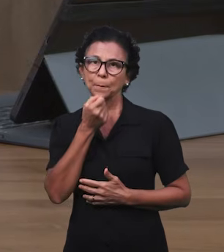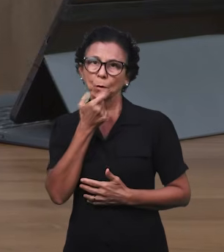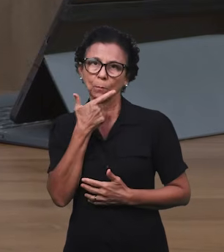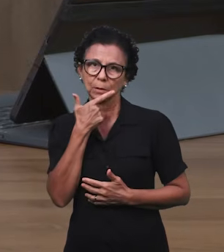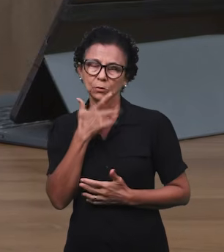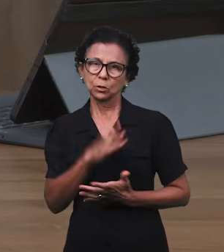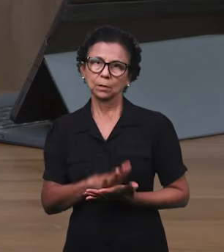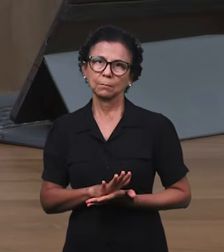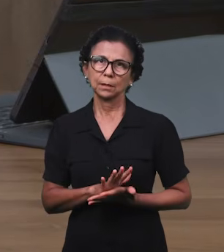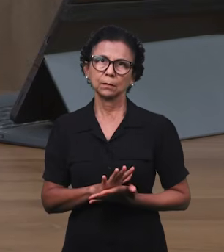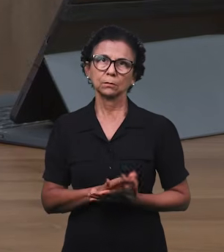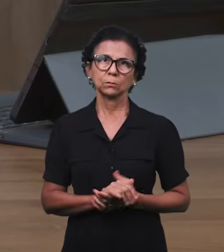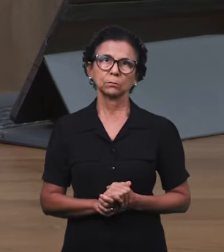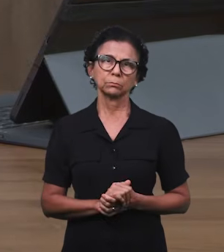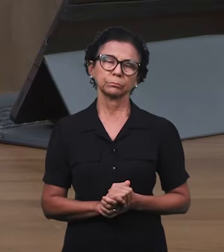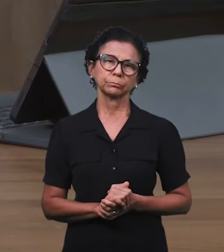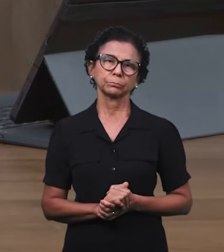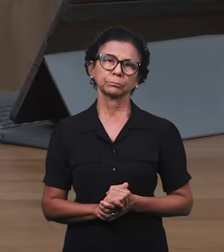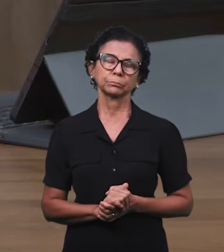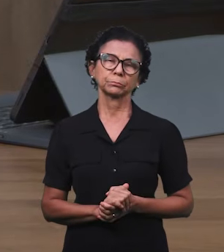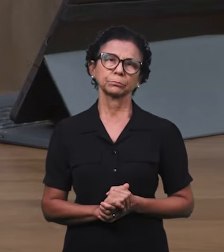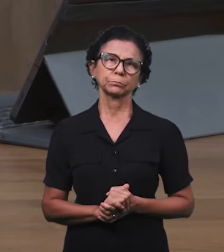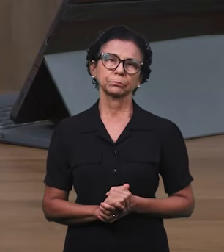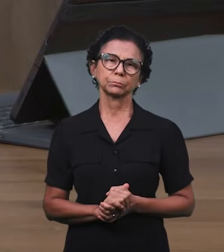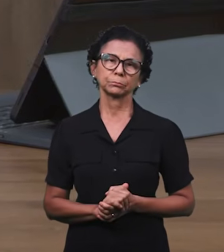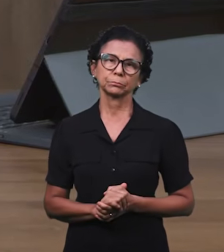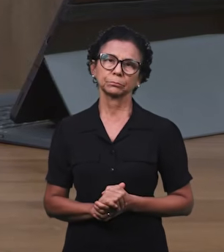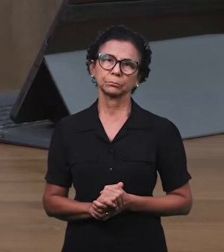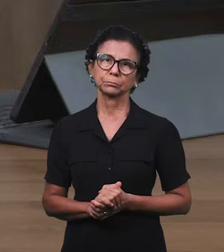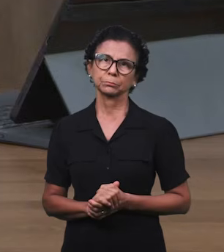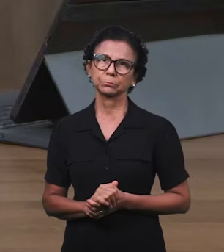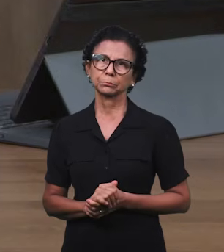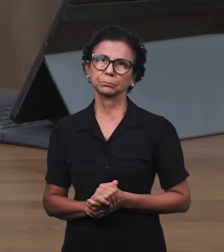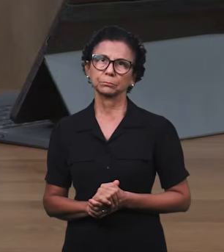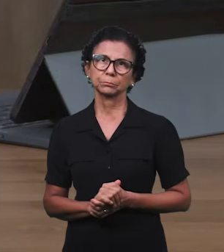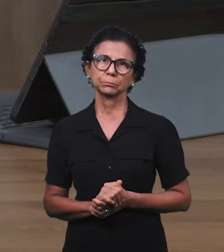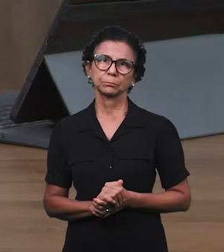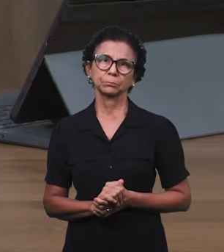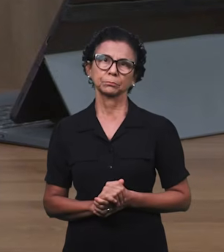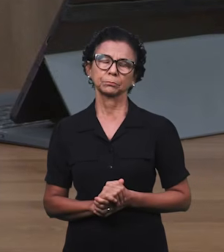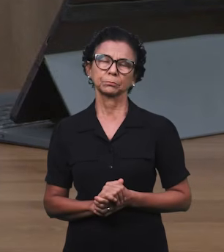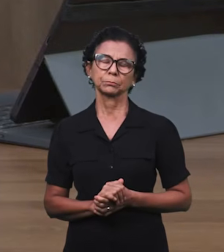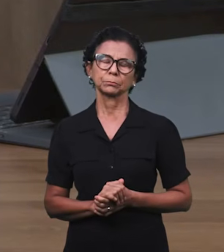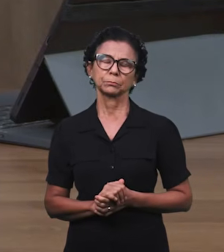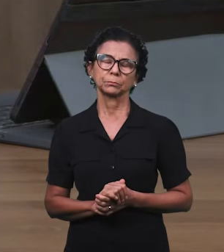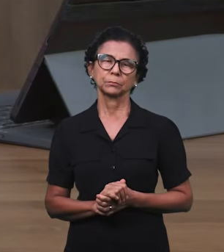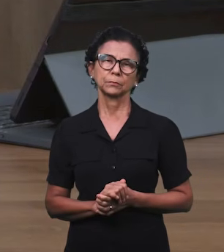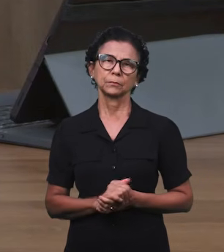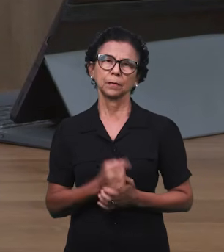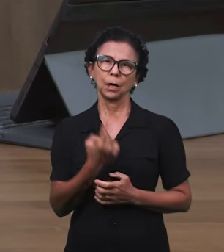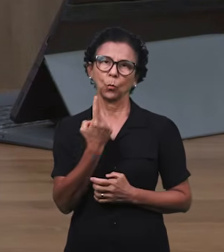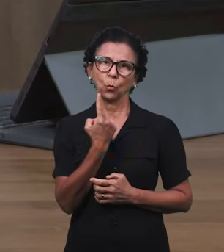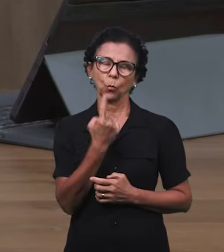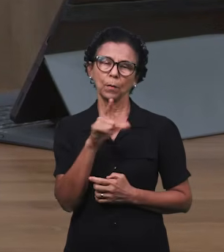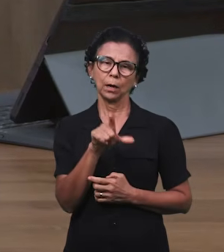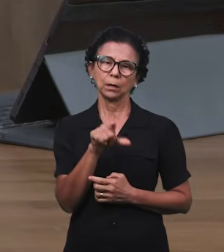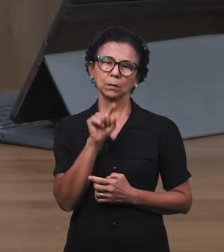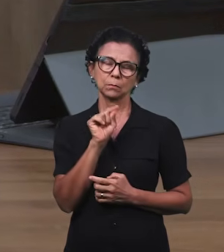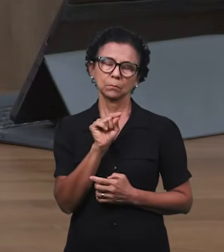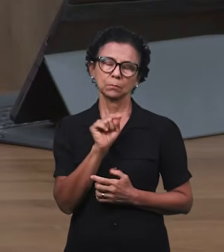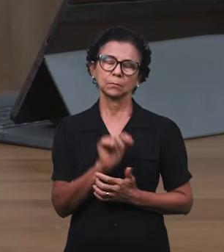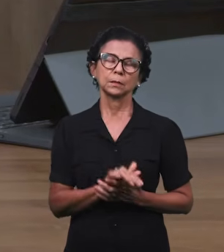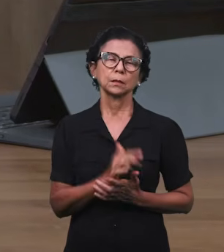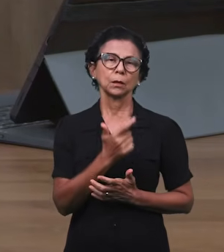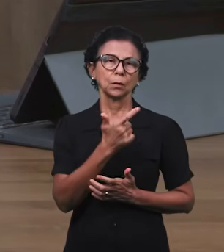é a ponta do iceberg. Isso. Né? Existe um mundo embaixo daquilo